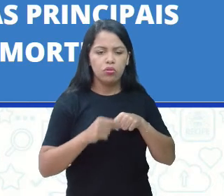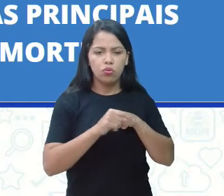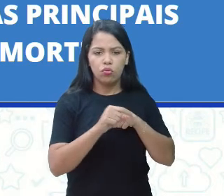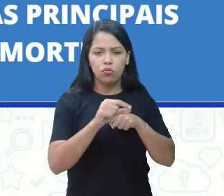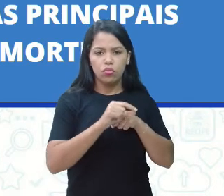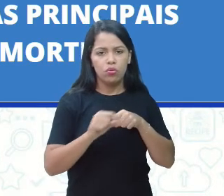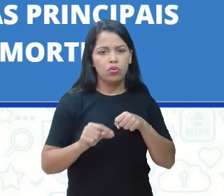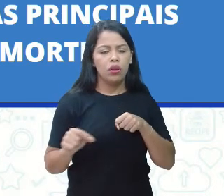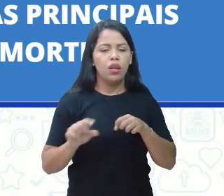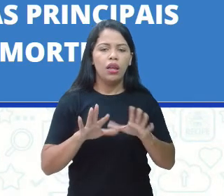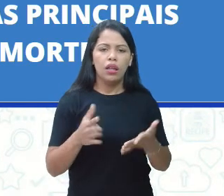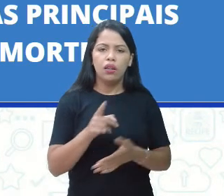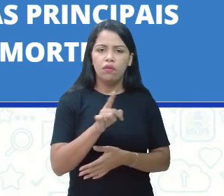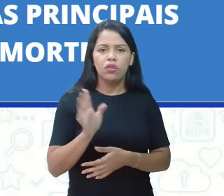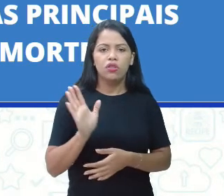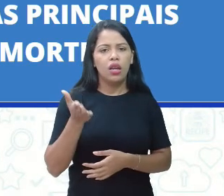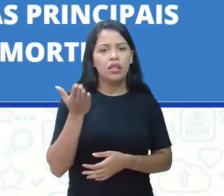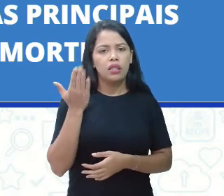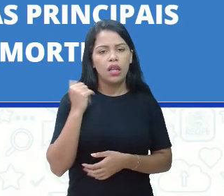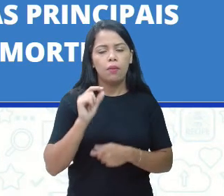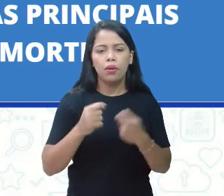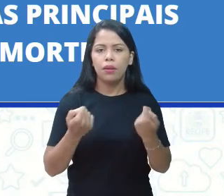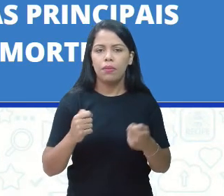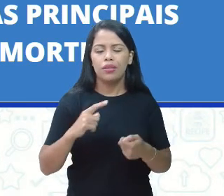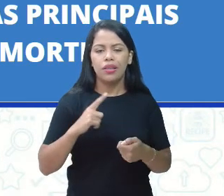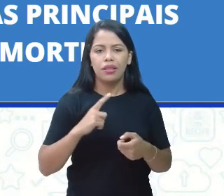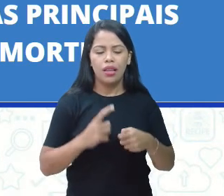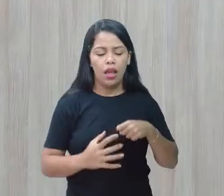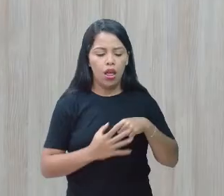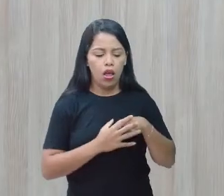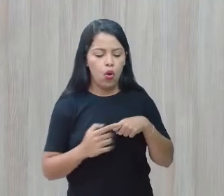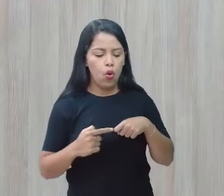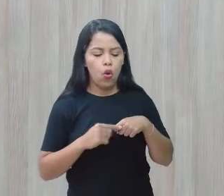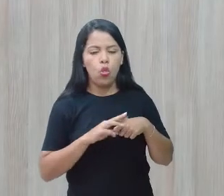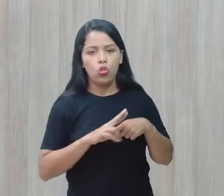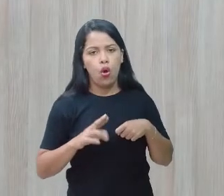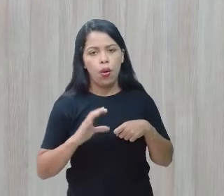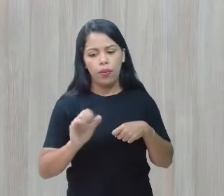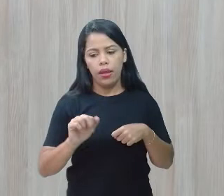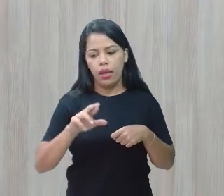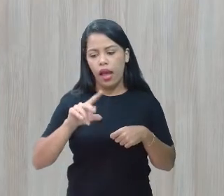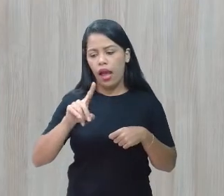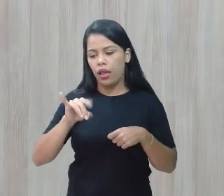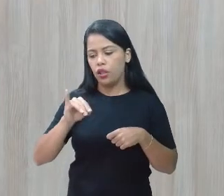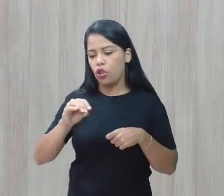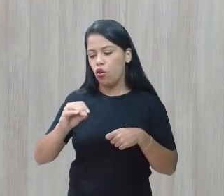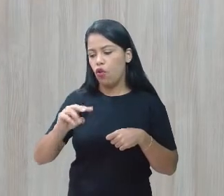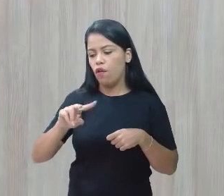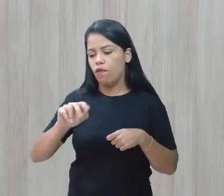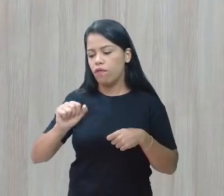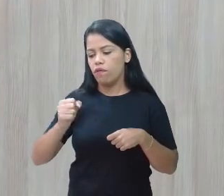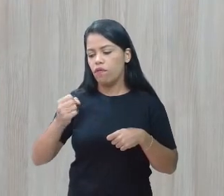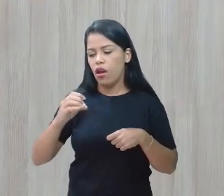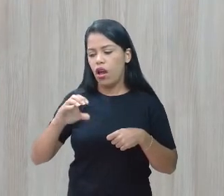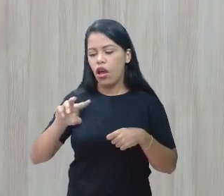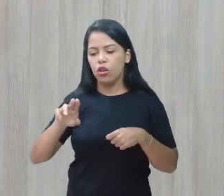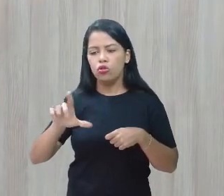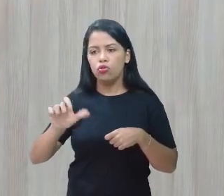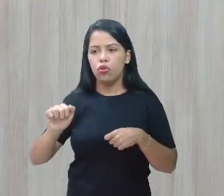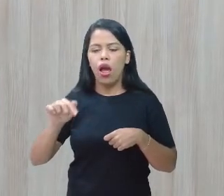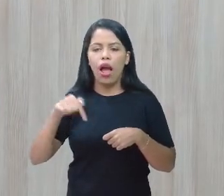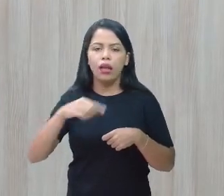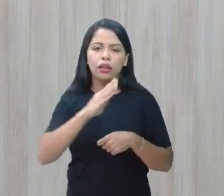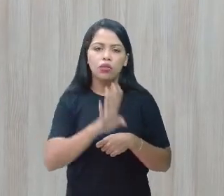ter que atingir isso aí para ser classificada a doença como cardiovascular. no Brasil, as doenças